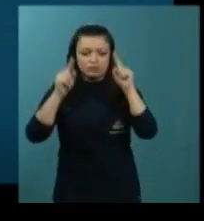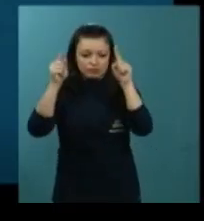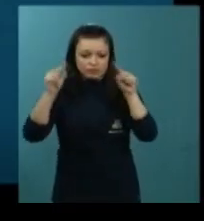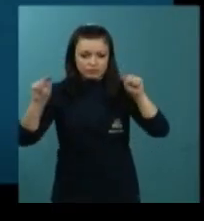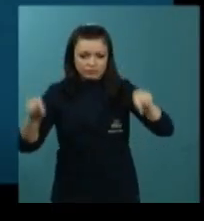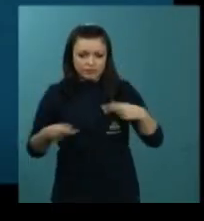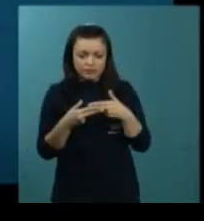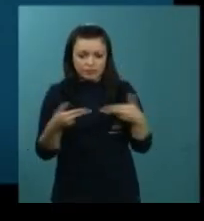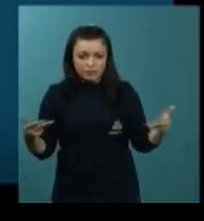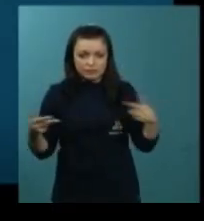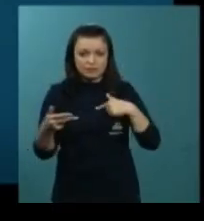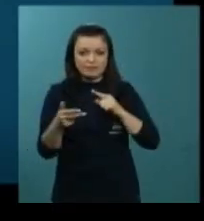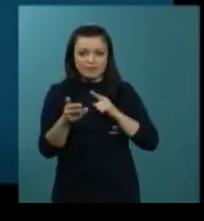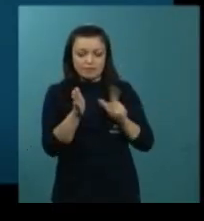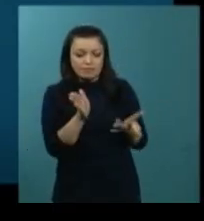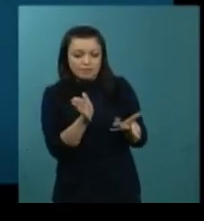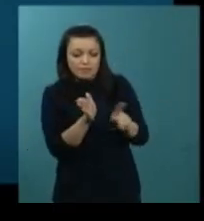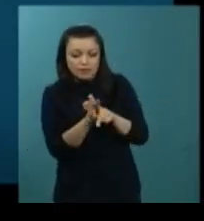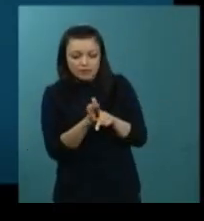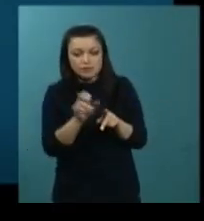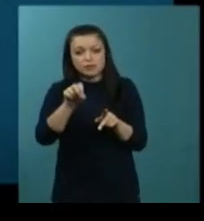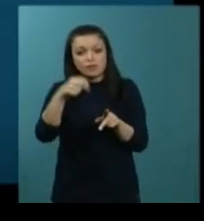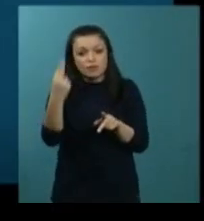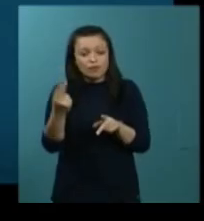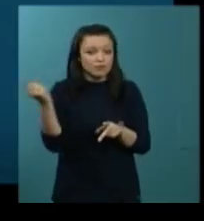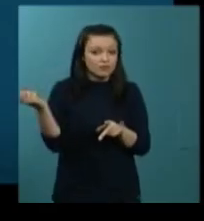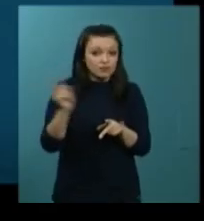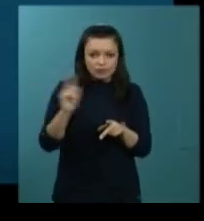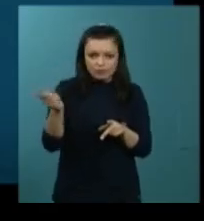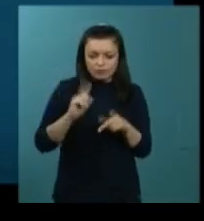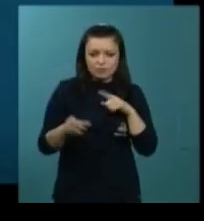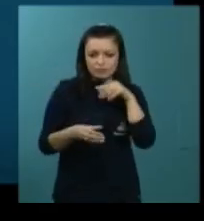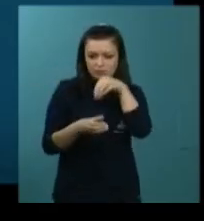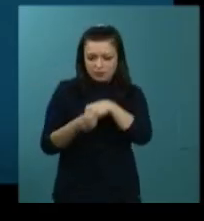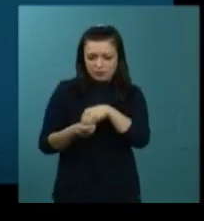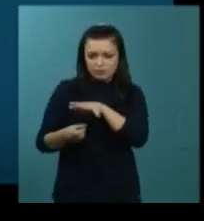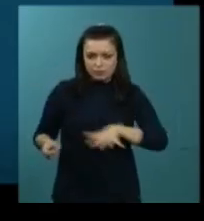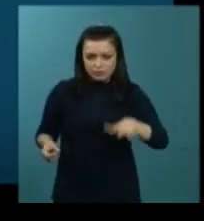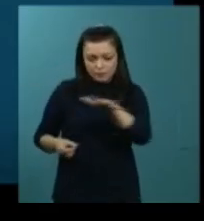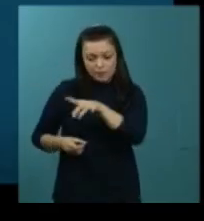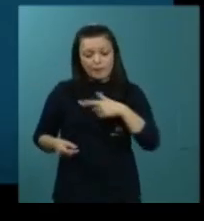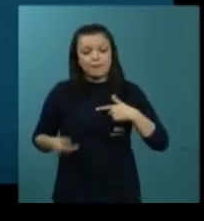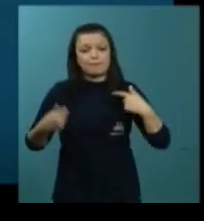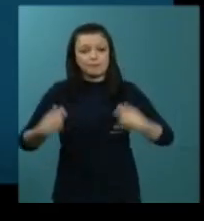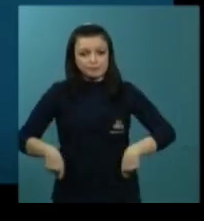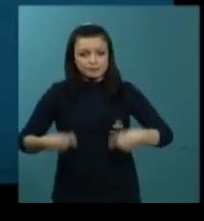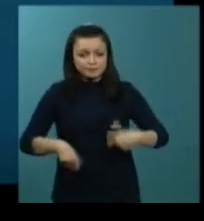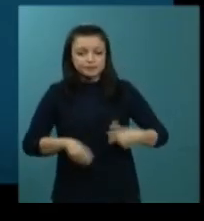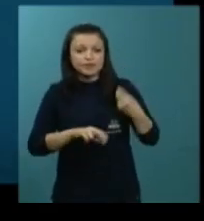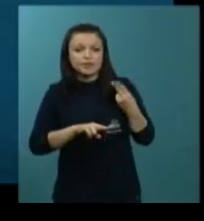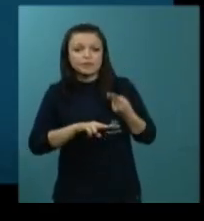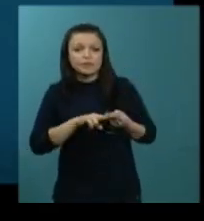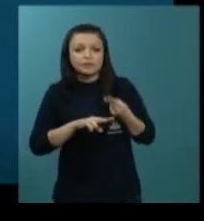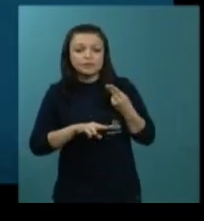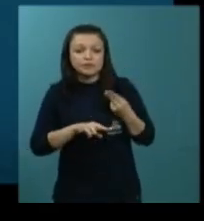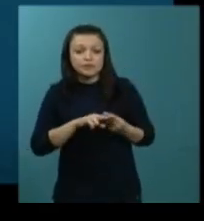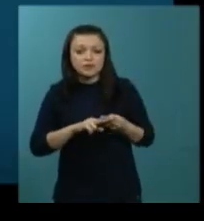pertence ou não a esse conjunto, nós precisaremos